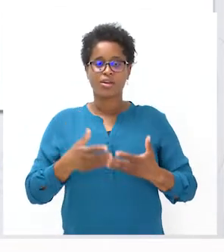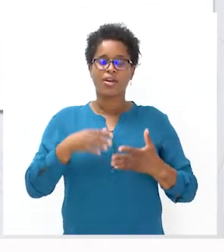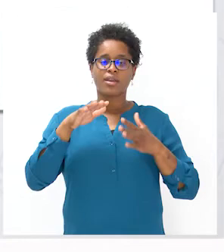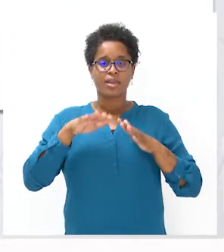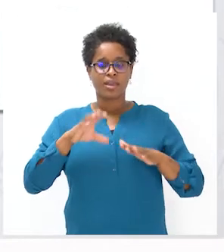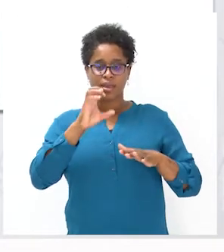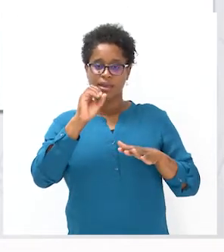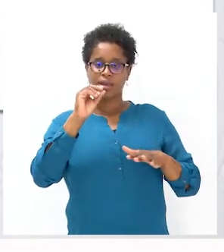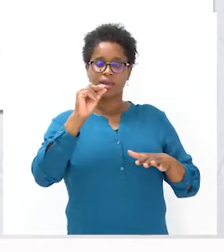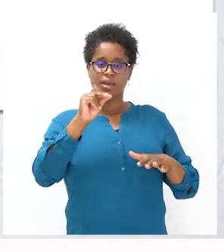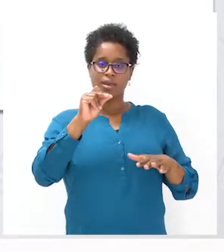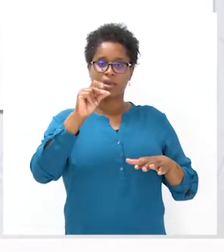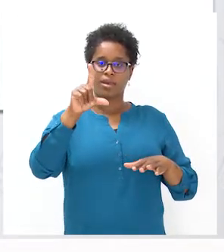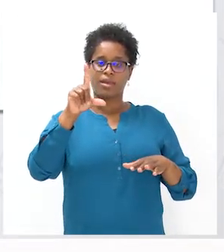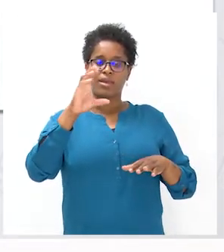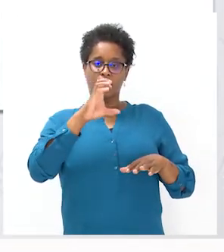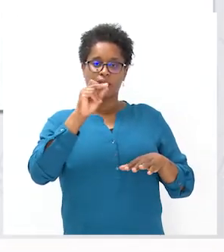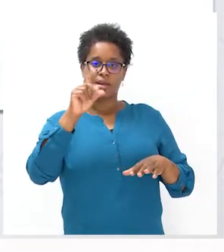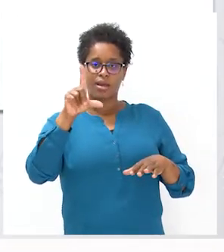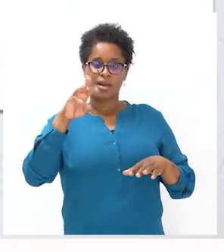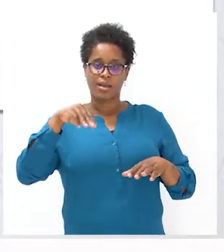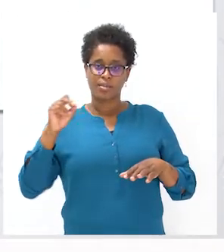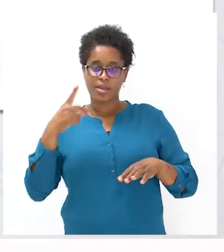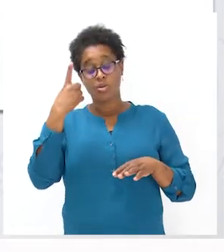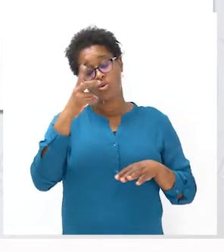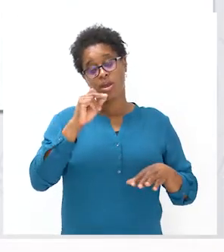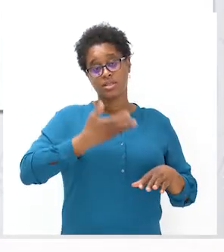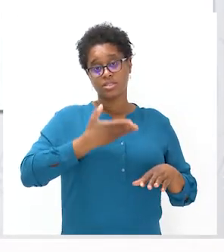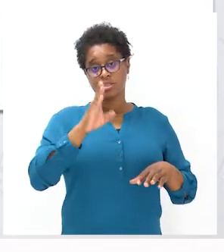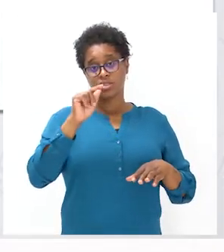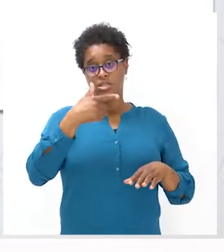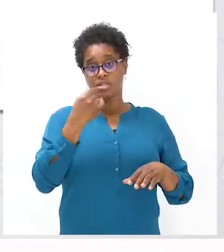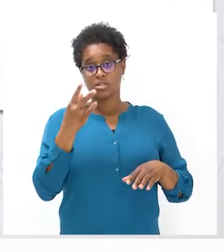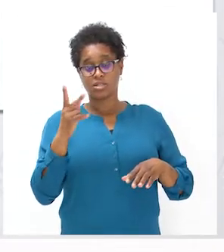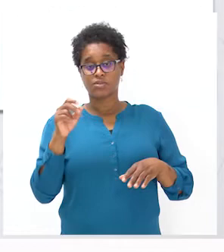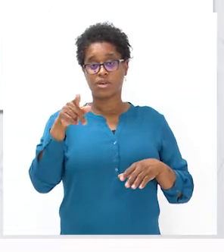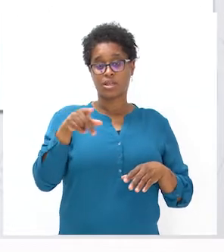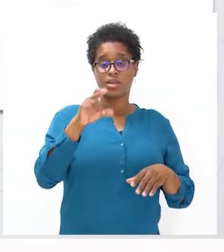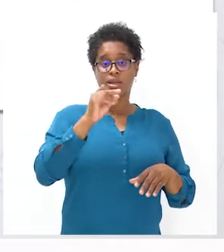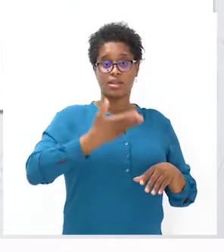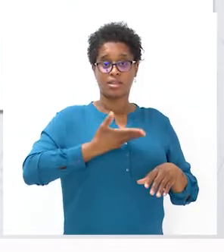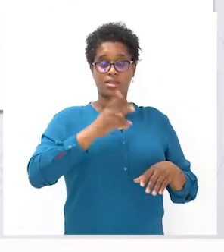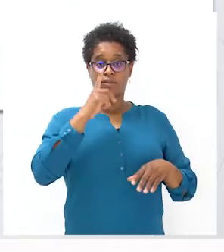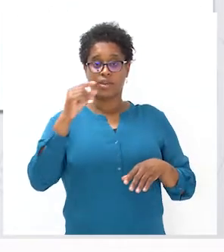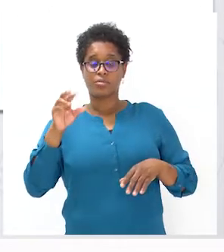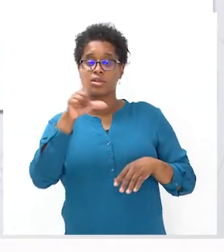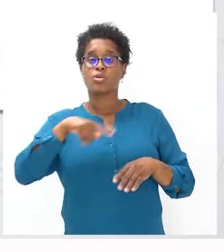calma é um adjetivo. Ali é um advérbio de lugar.